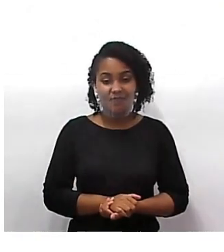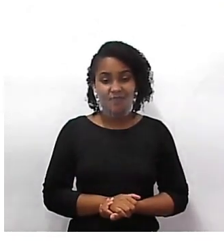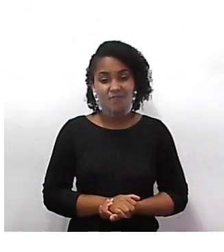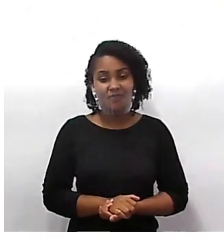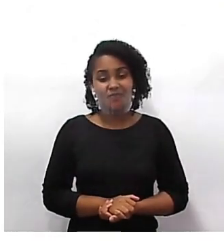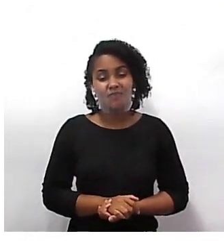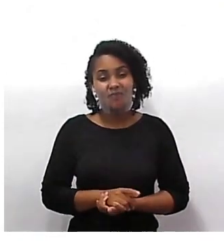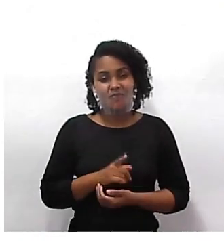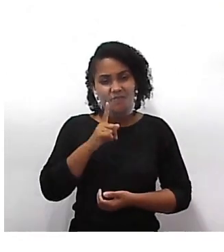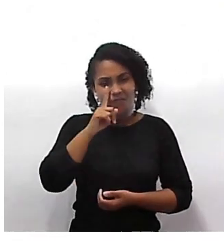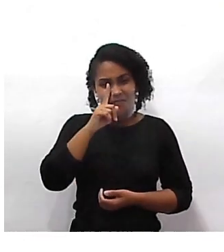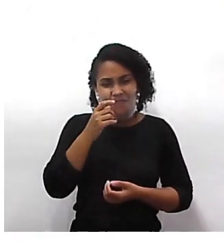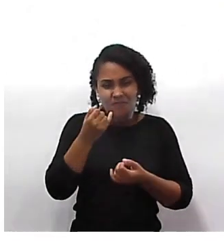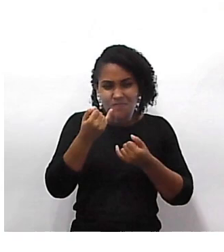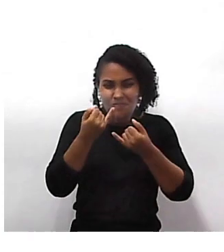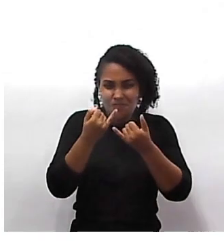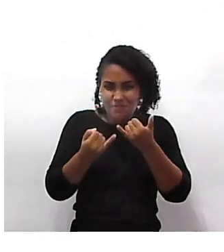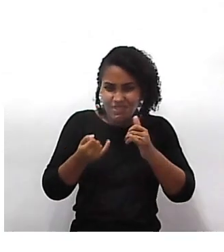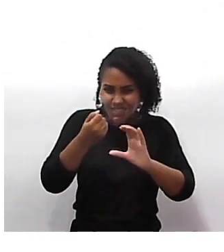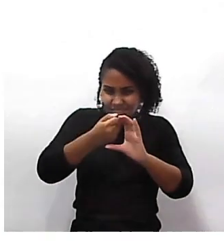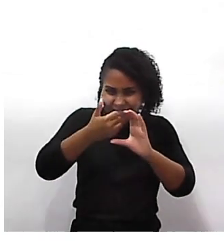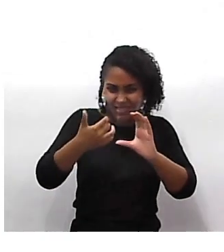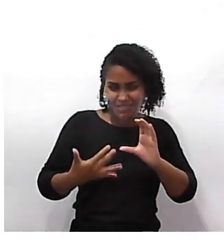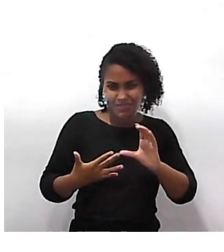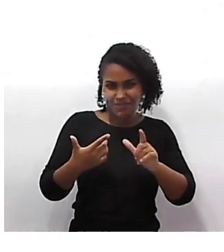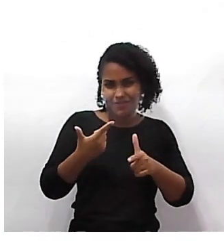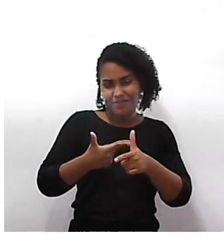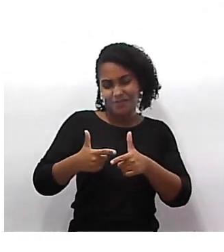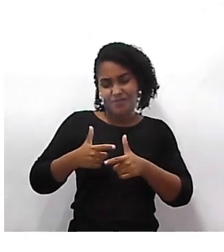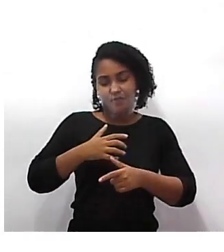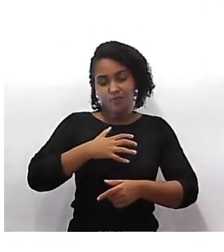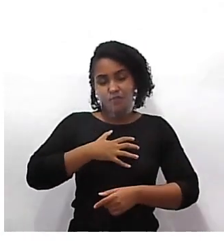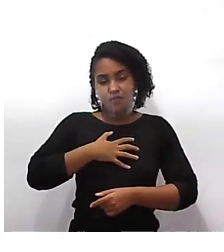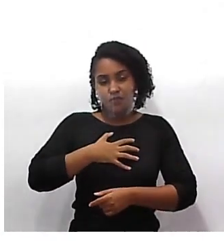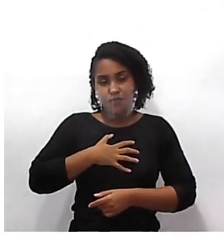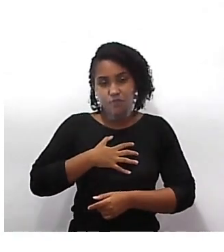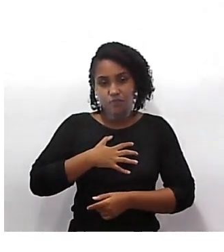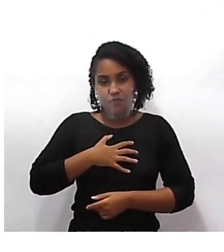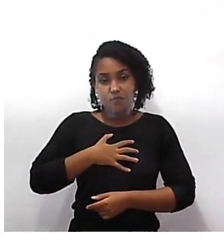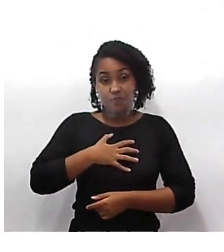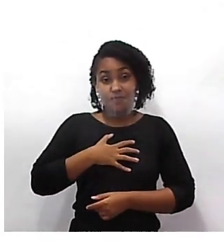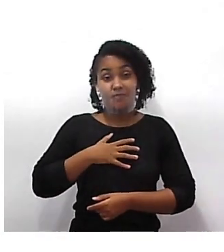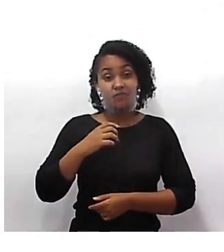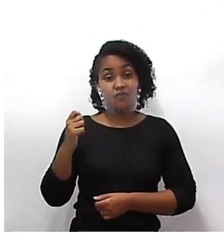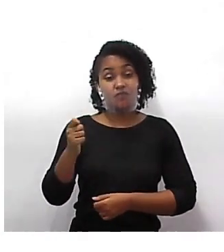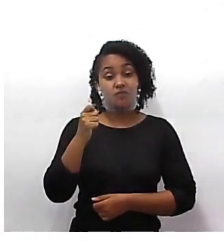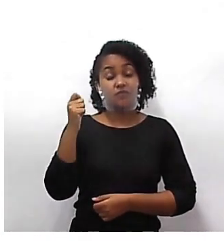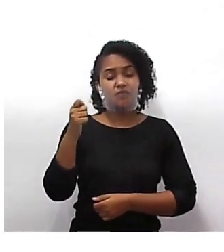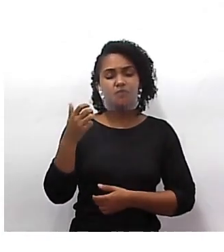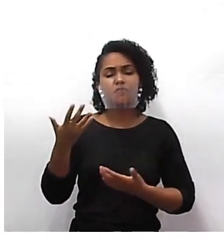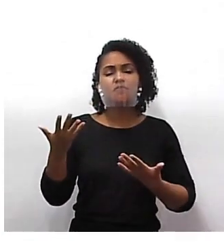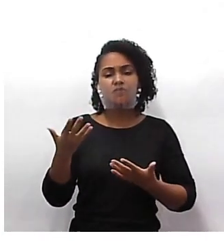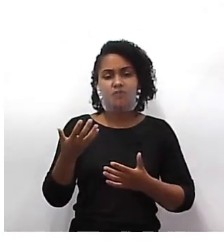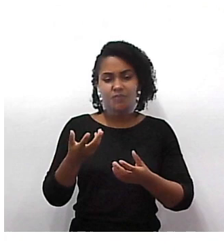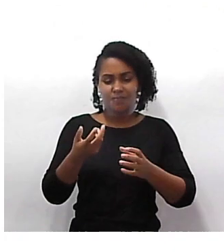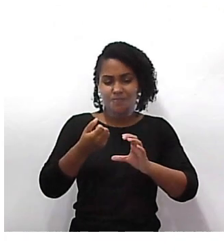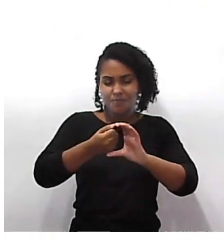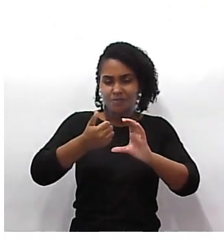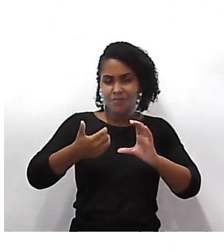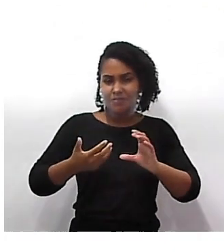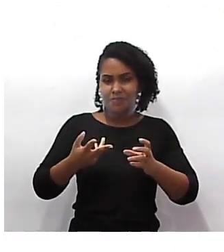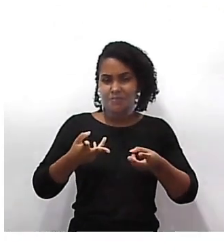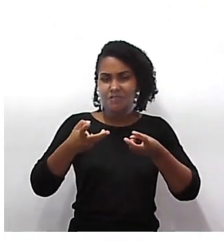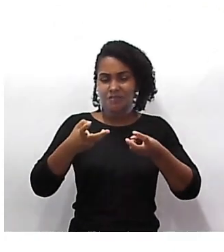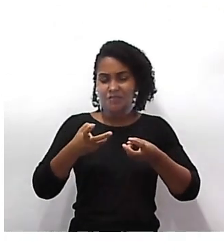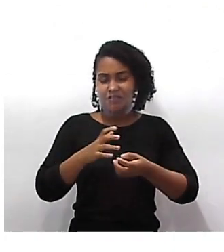um resfriado comum com problemas respiratórios até mais graves. Quais são os sintomas?